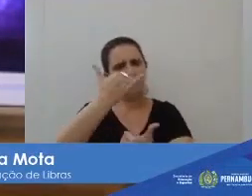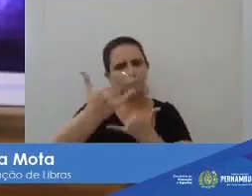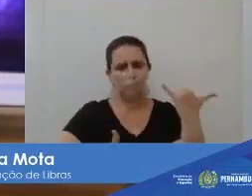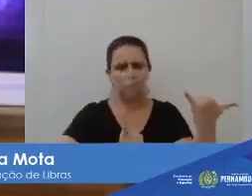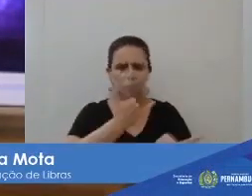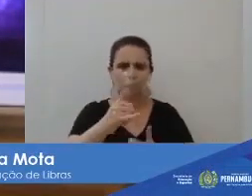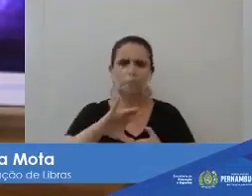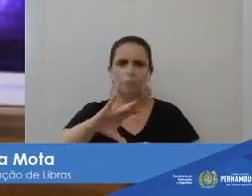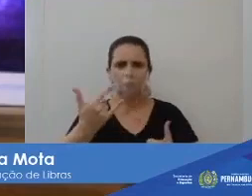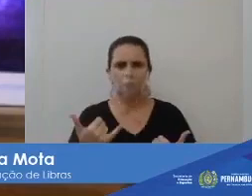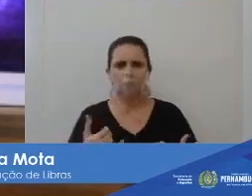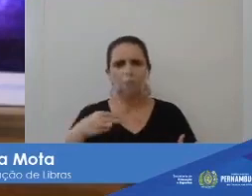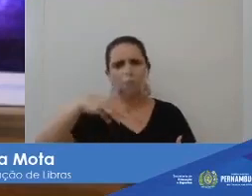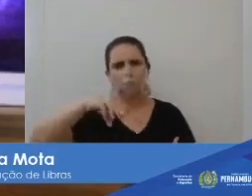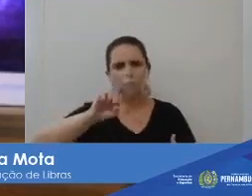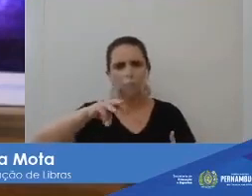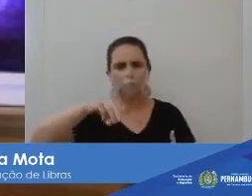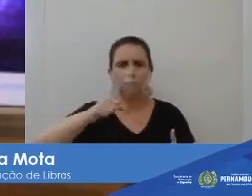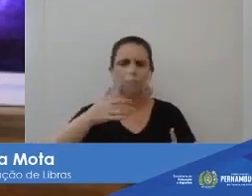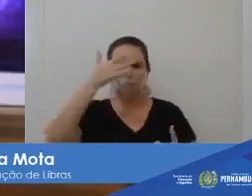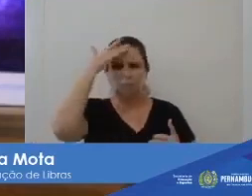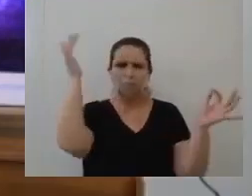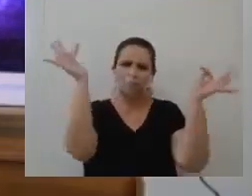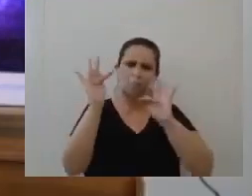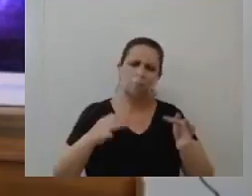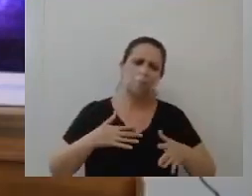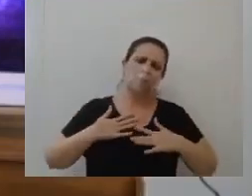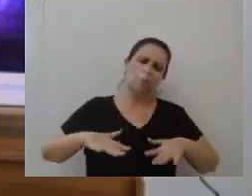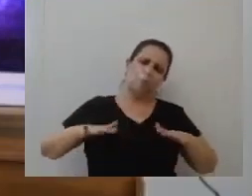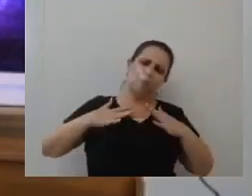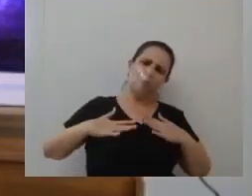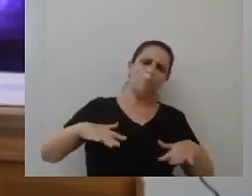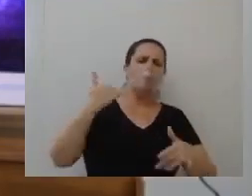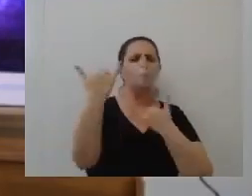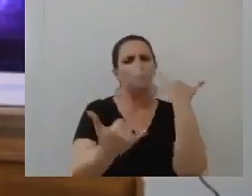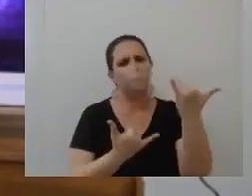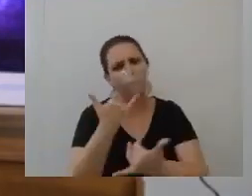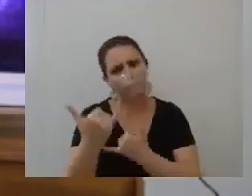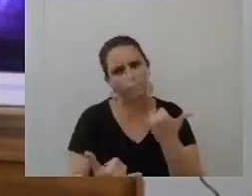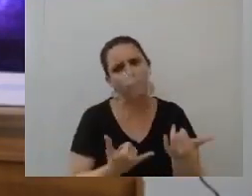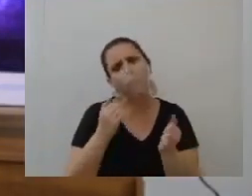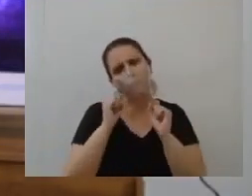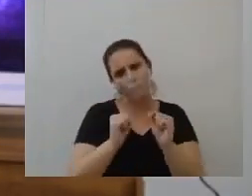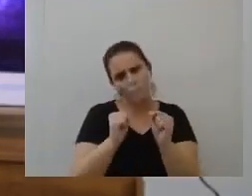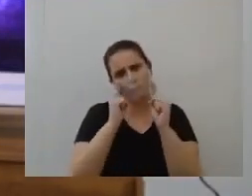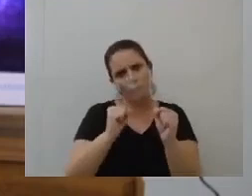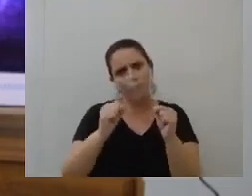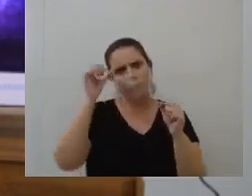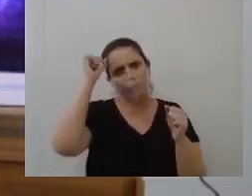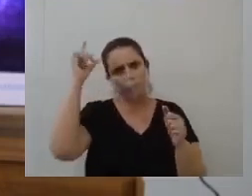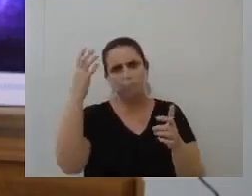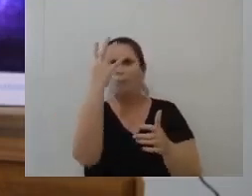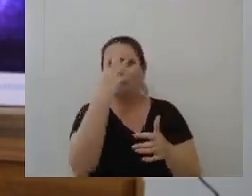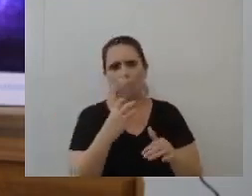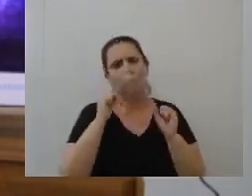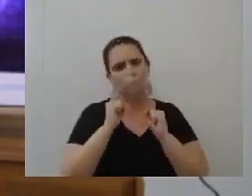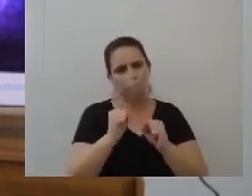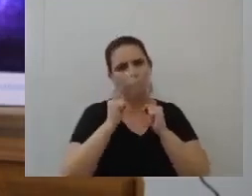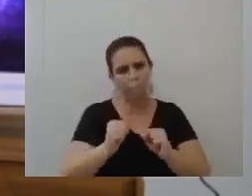brincadeira. O meme é para descontrair. O meme brinca. Claro que ele pode ter uma ideia séria.